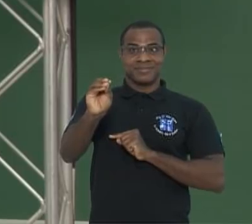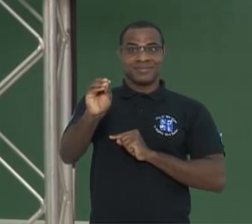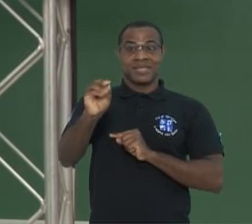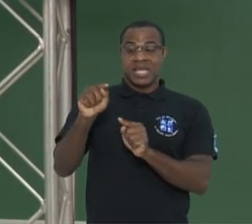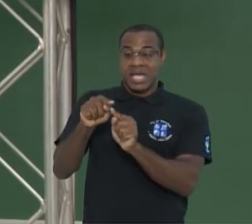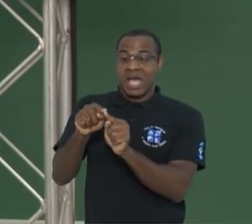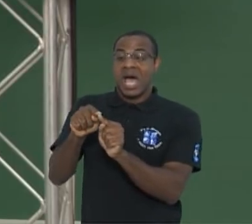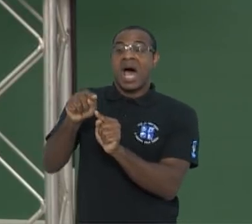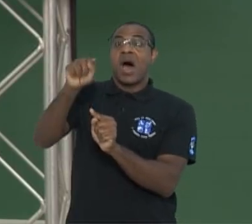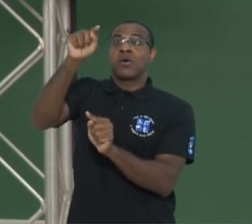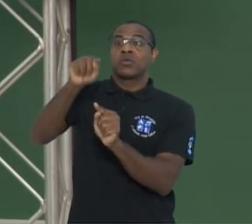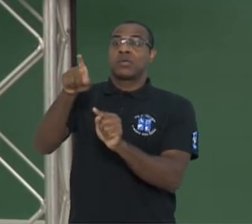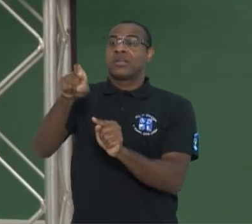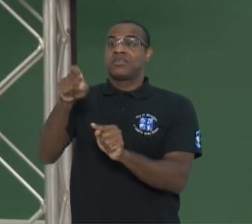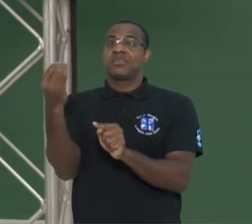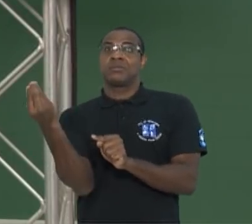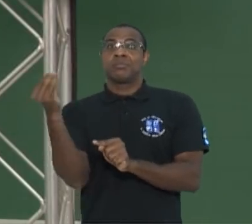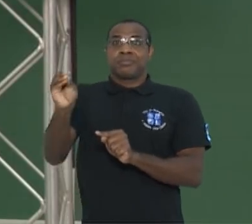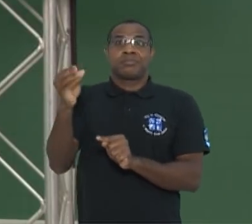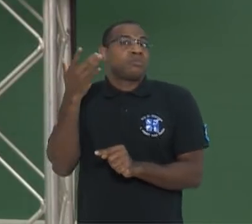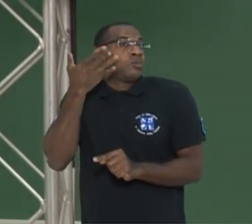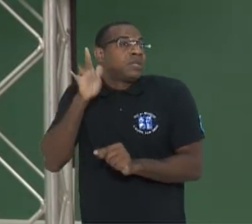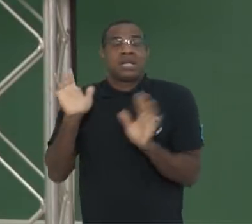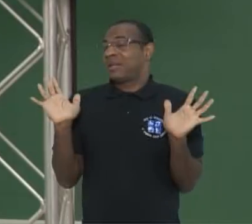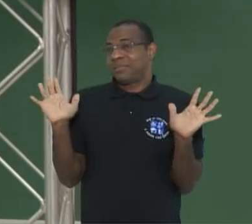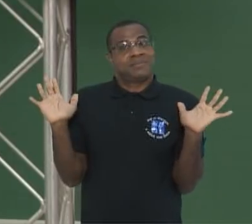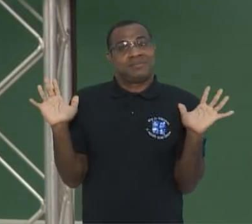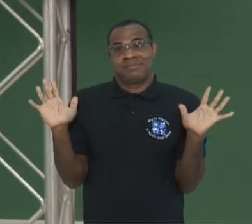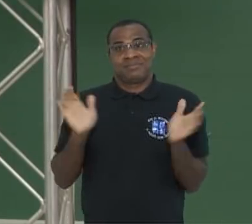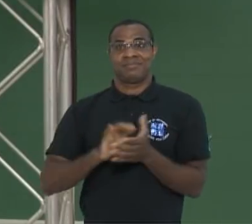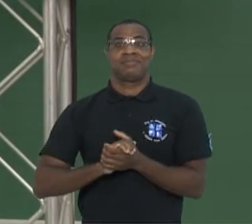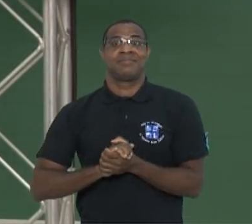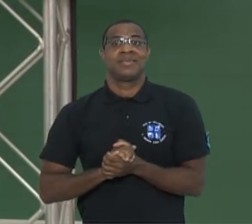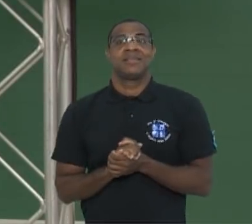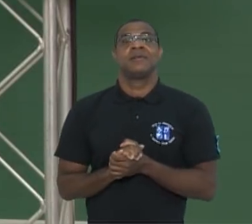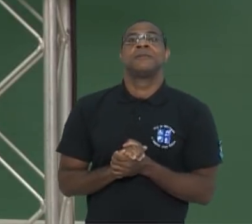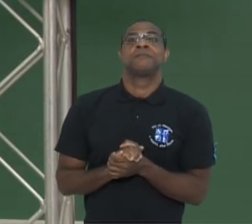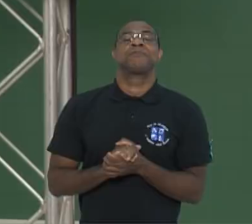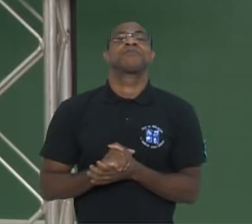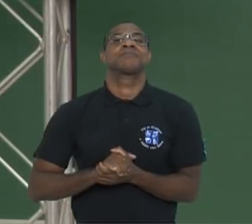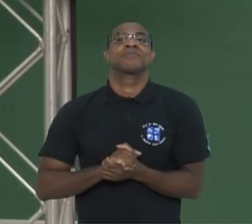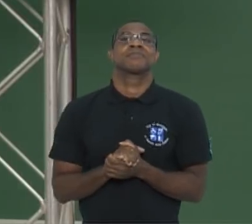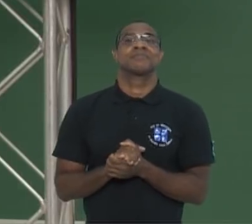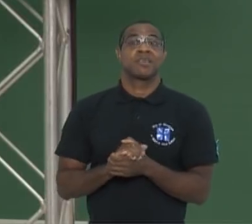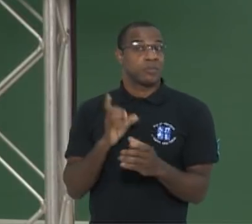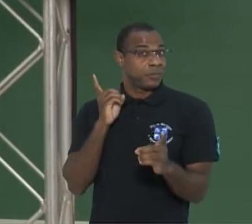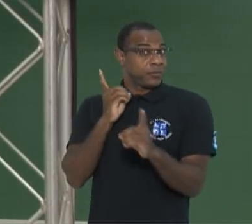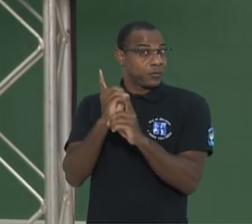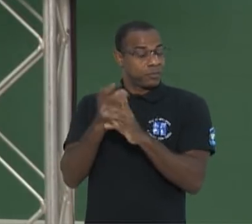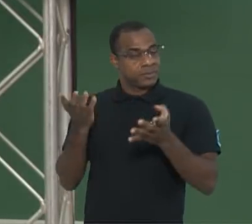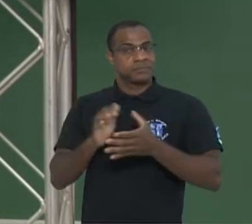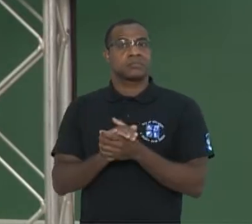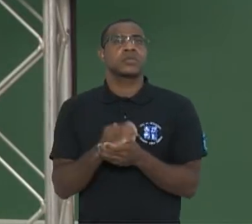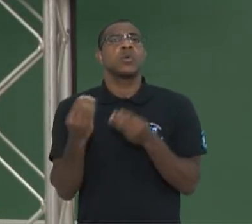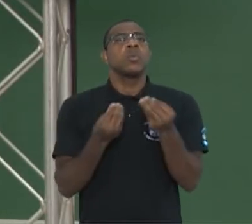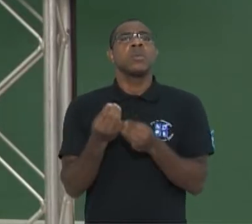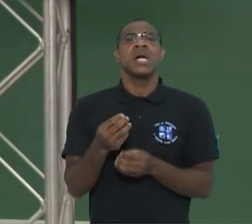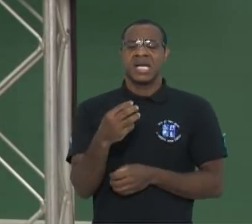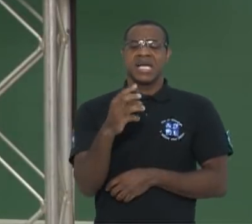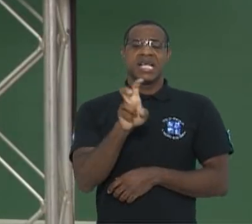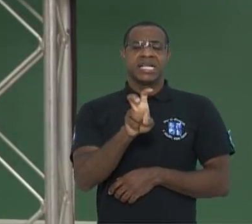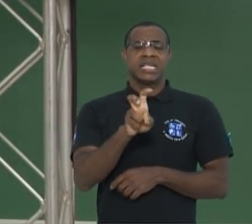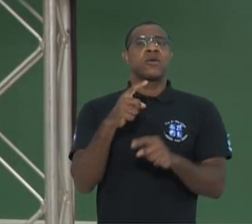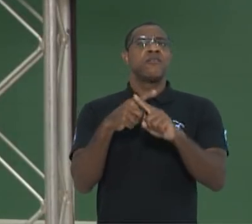altura que nós vamos calcular. Então, por enquanto, é uma incógnita, mas vai ser um número logo, logo. Quanto que dá 5 vezes 3?